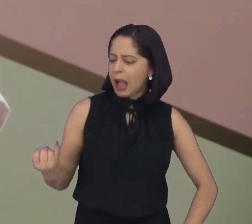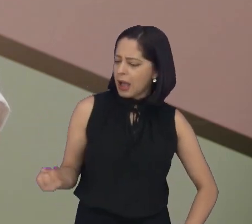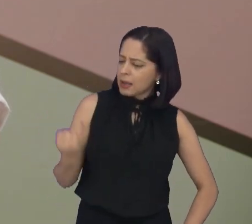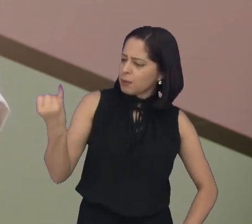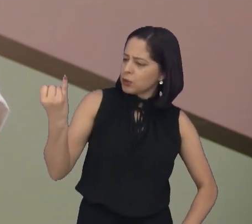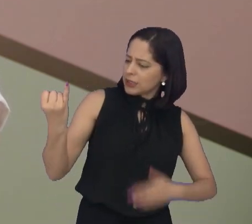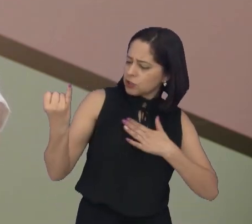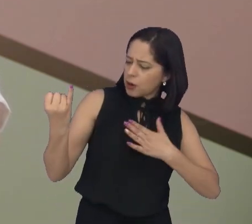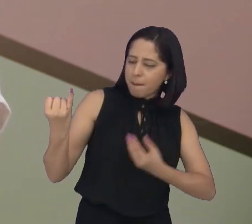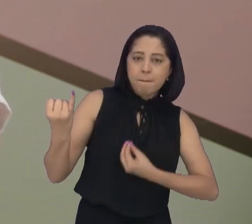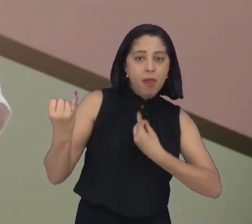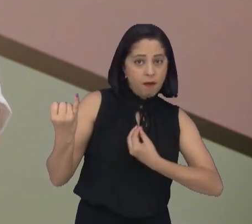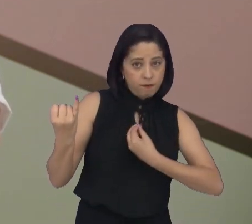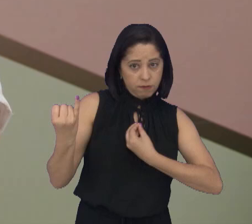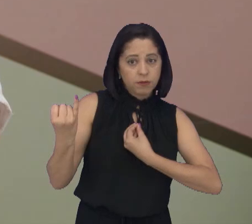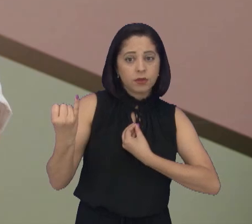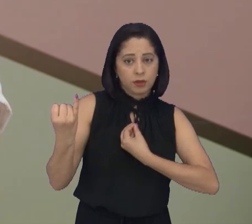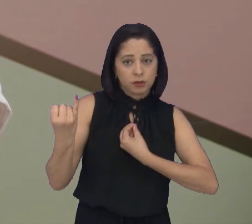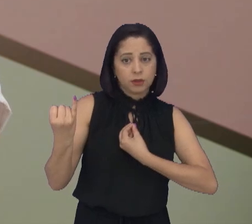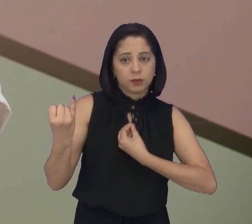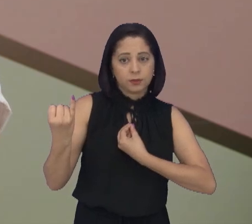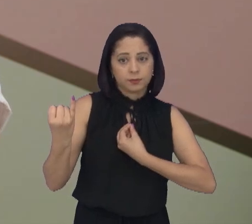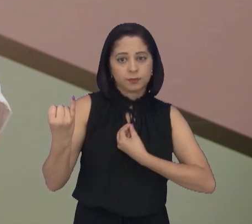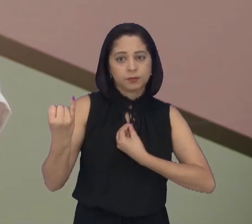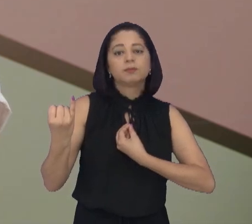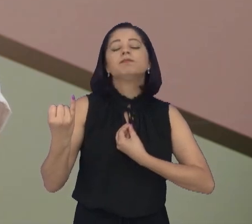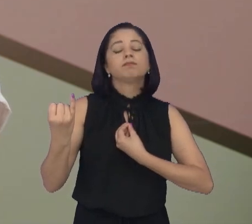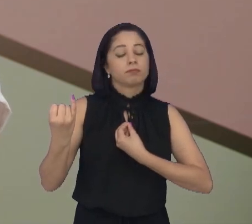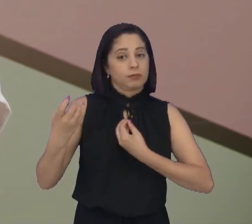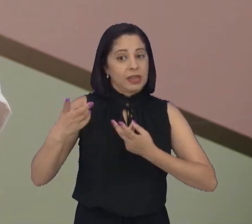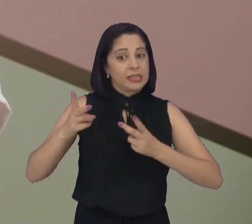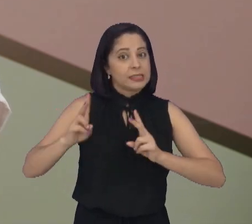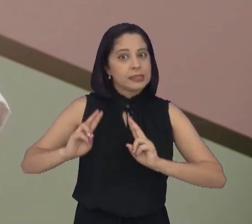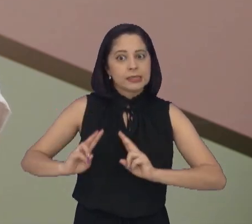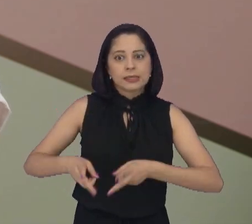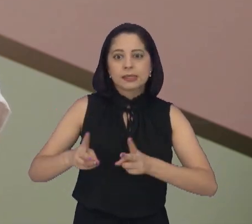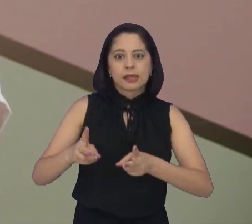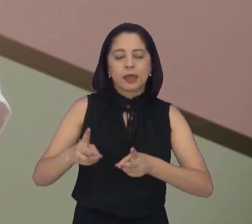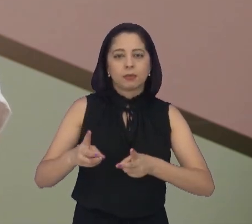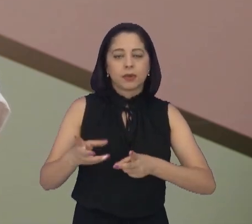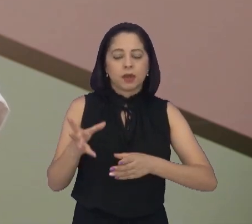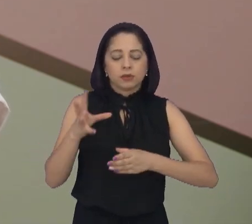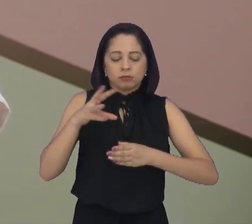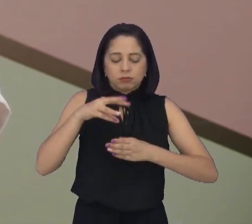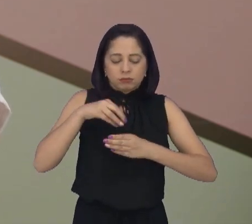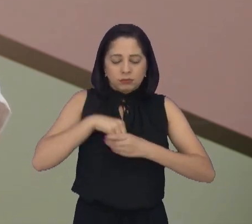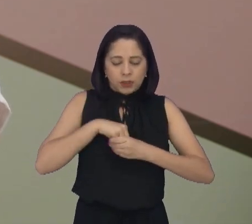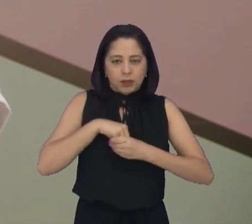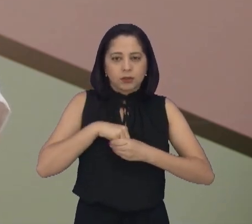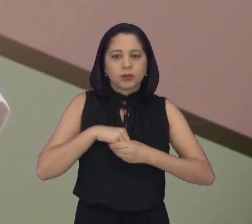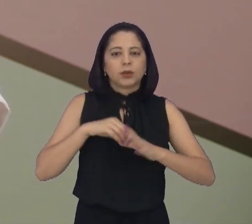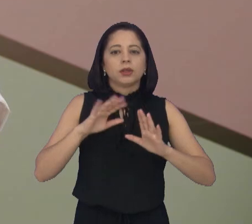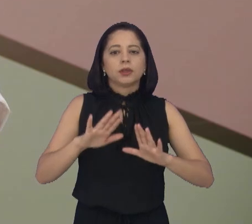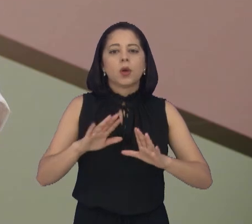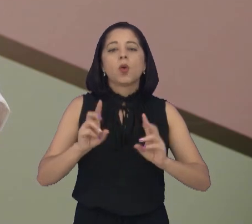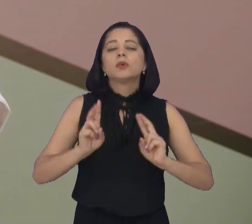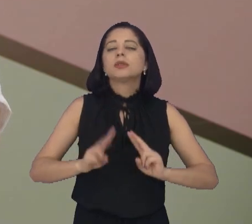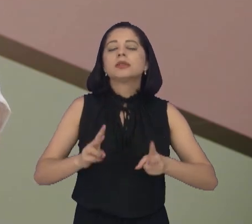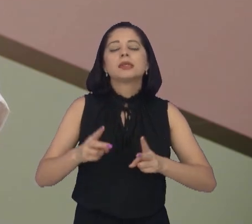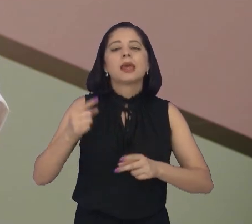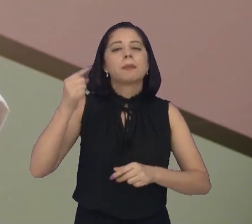né? Então, como a gente viu na matéria, o essencial é algo que está mais dentro da gente do que fora. Então, transferir isso